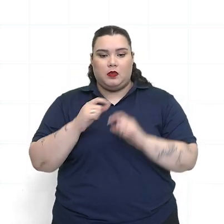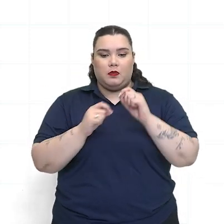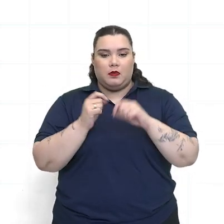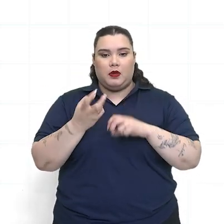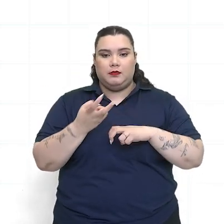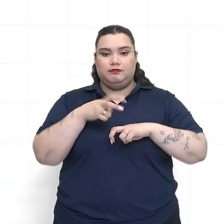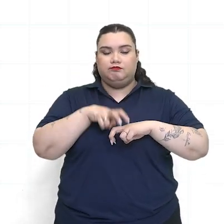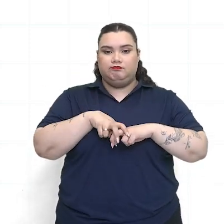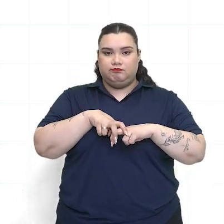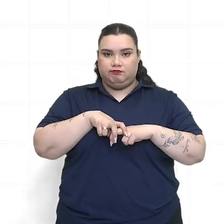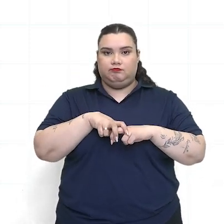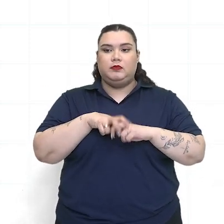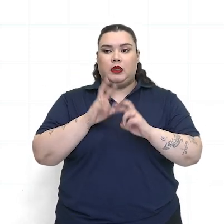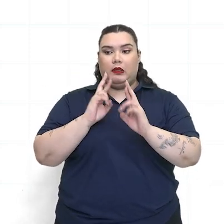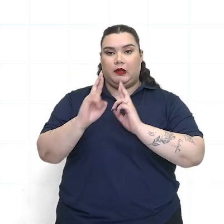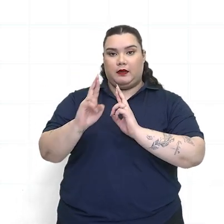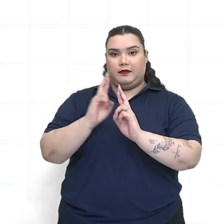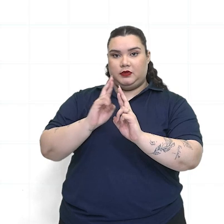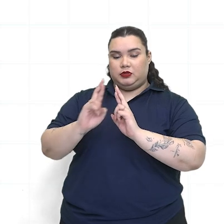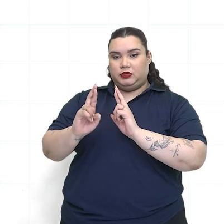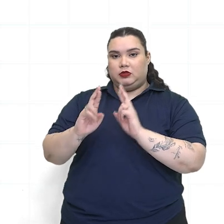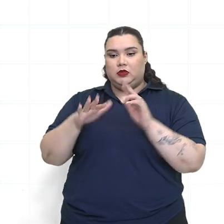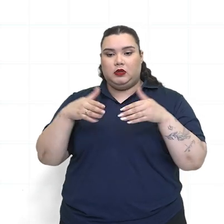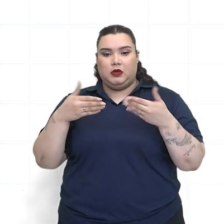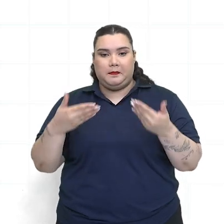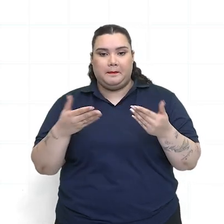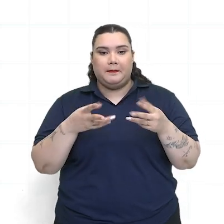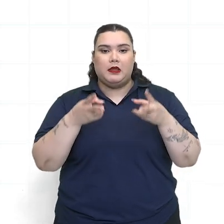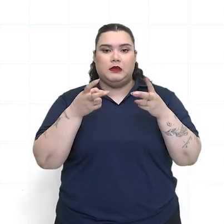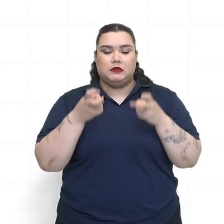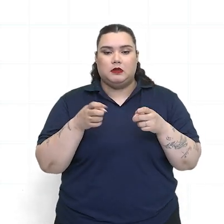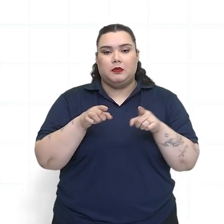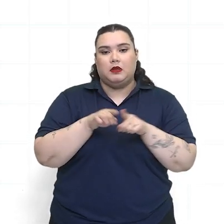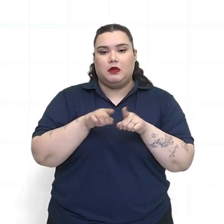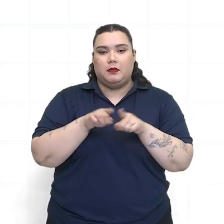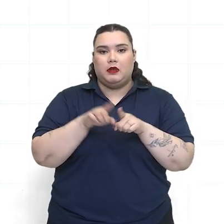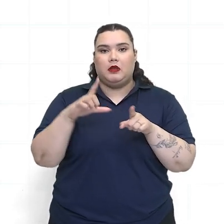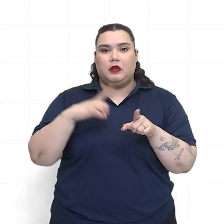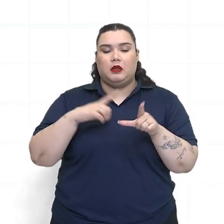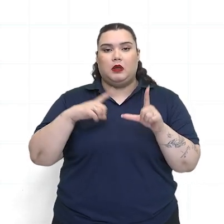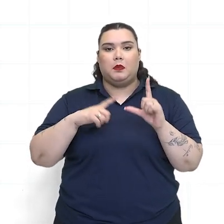ser entrevistado. Então, observe que ele também tem